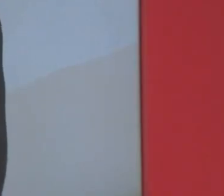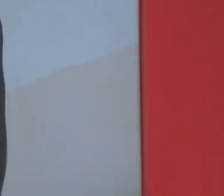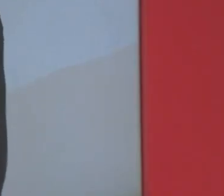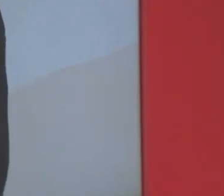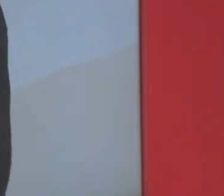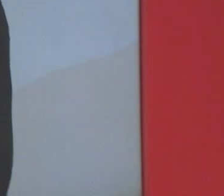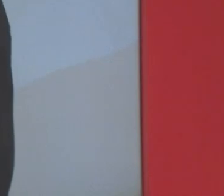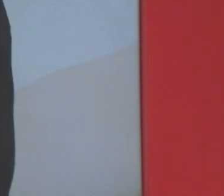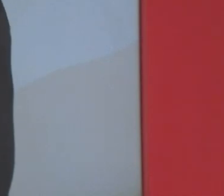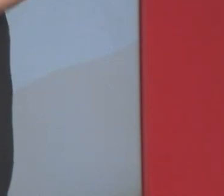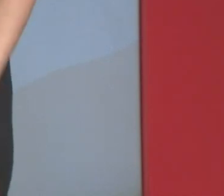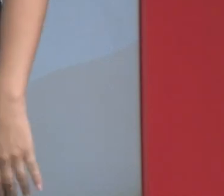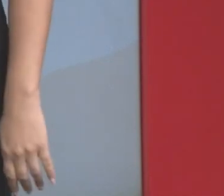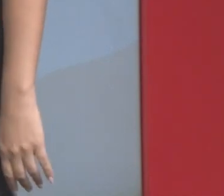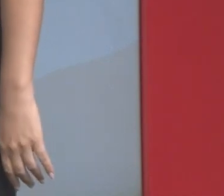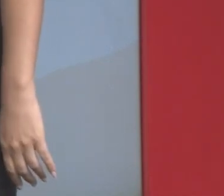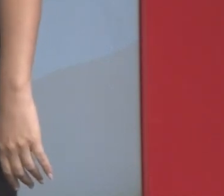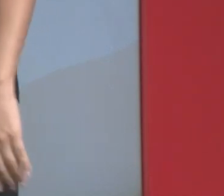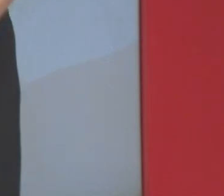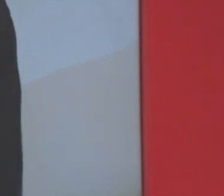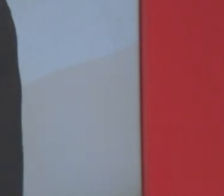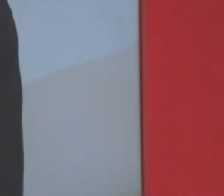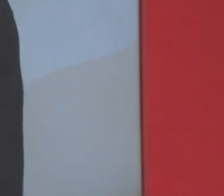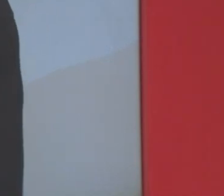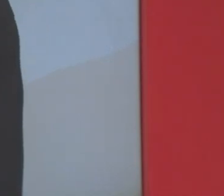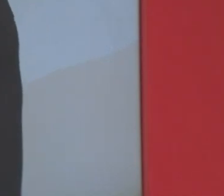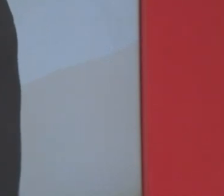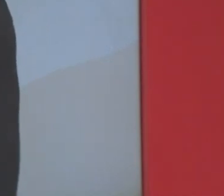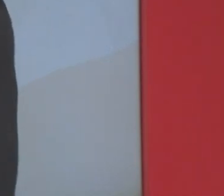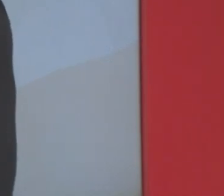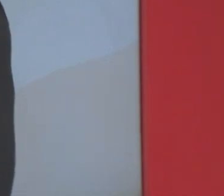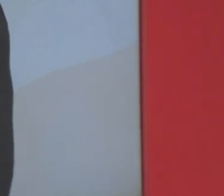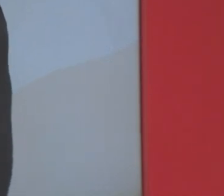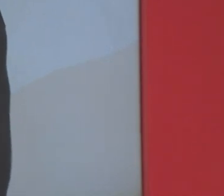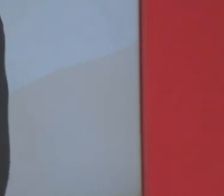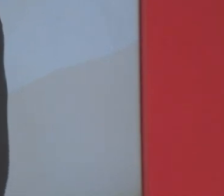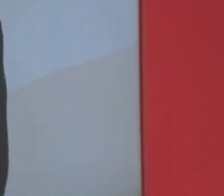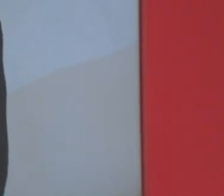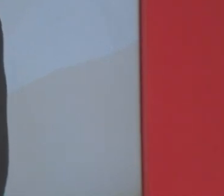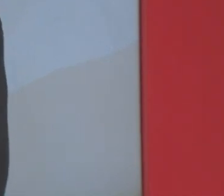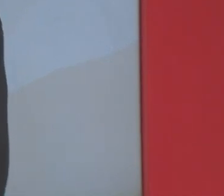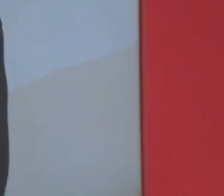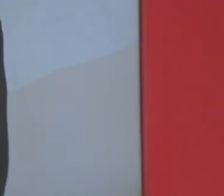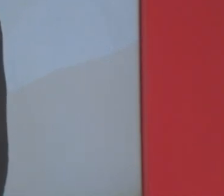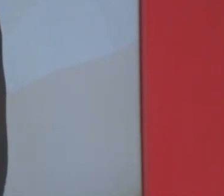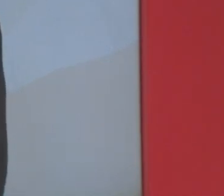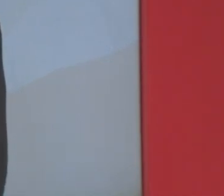Cumprimentamos a todos com a paz do Senhor Jesus, amém? E aí, vamos praticar?